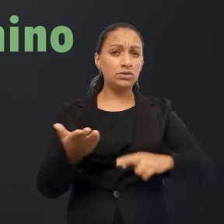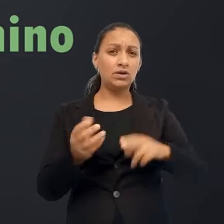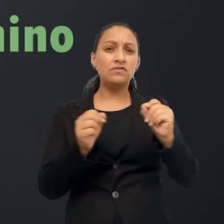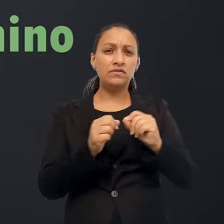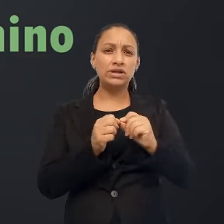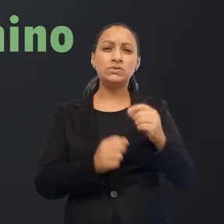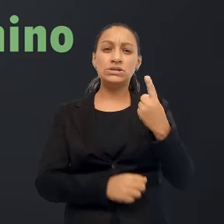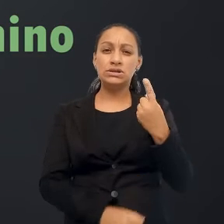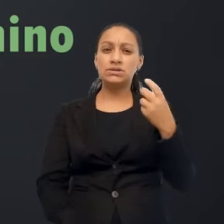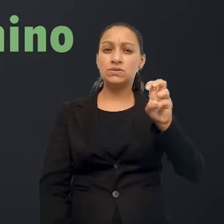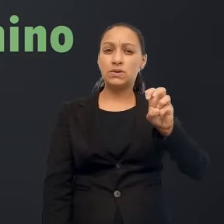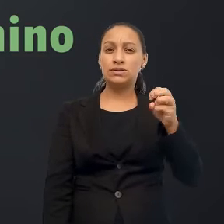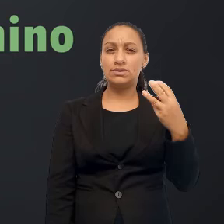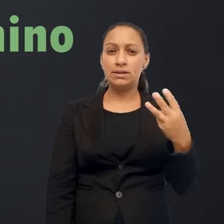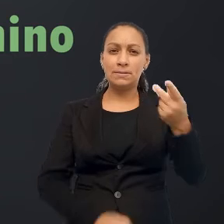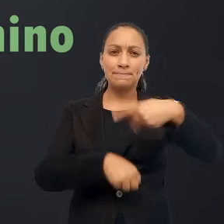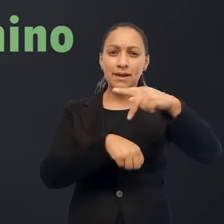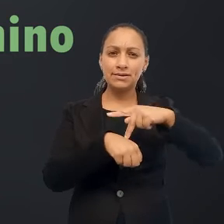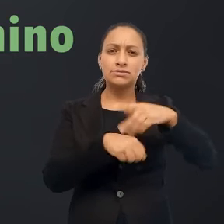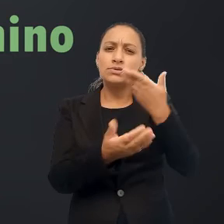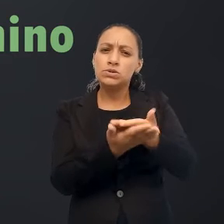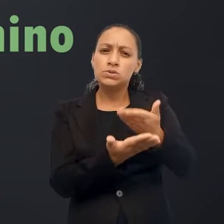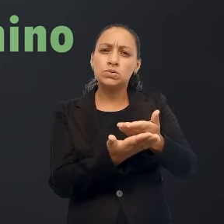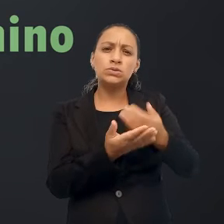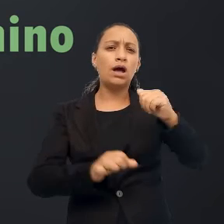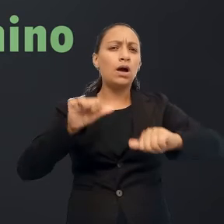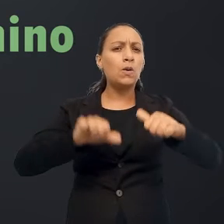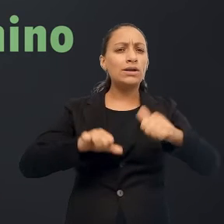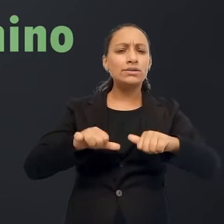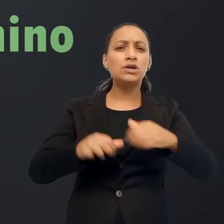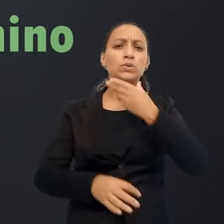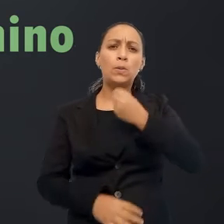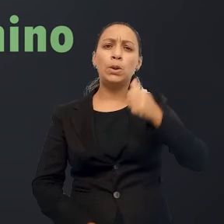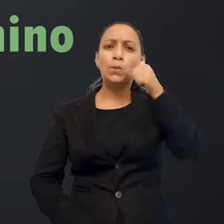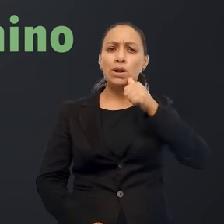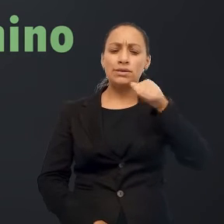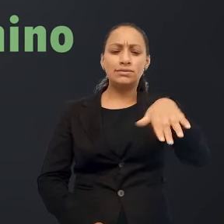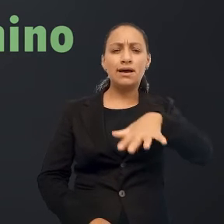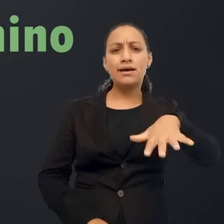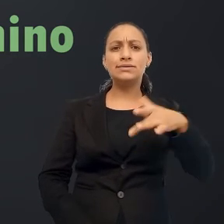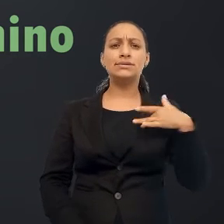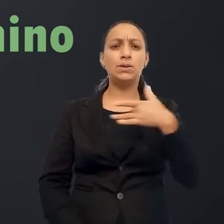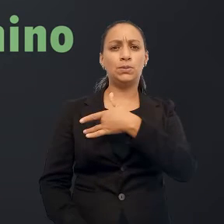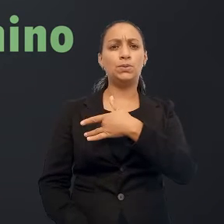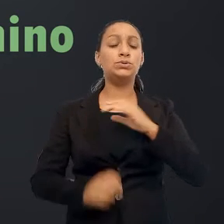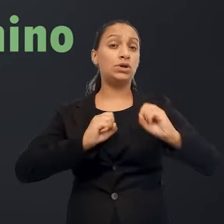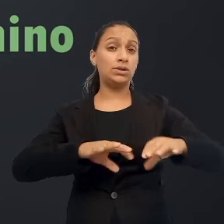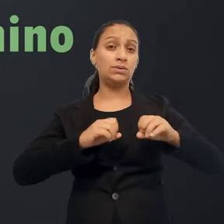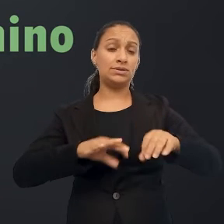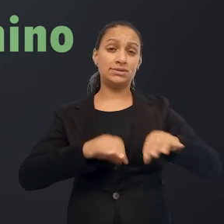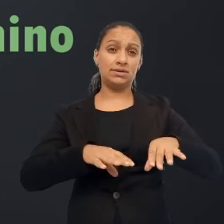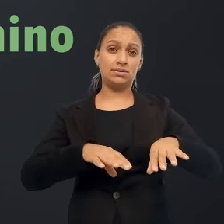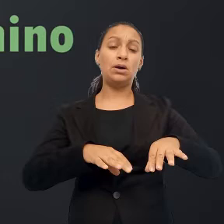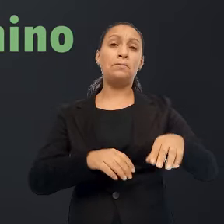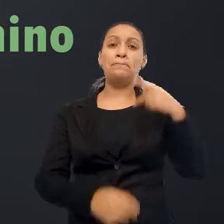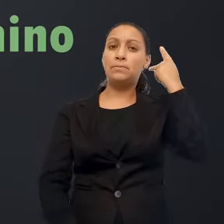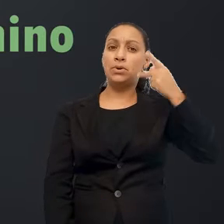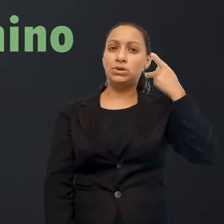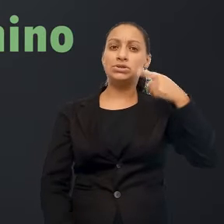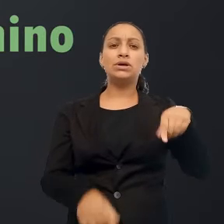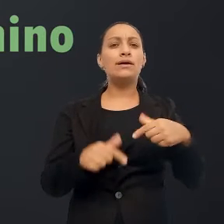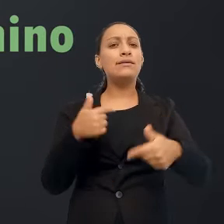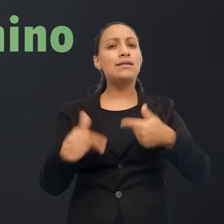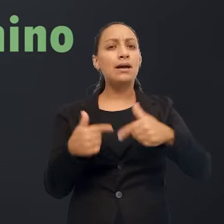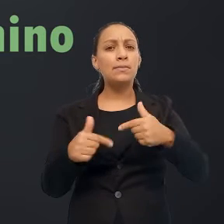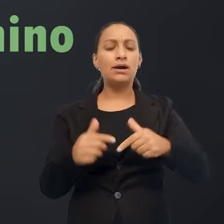153 países e estuda a paridade entre homens e mulheres nas áreas da saúde, educação, política e